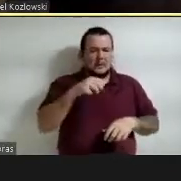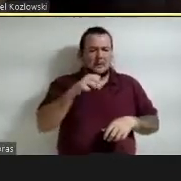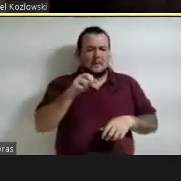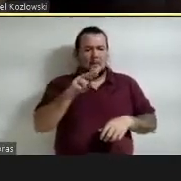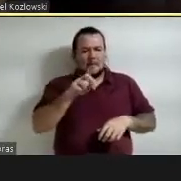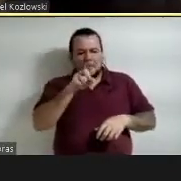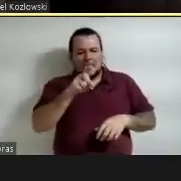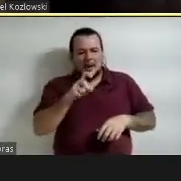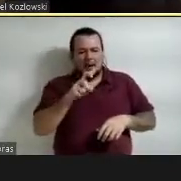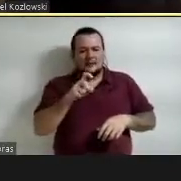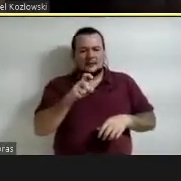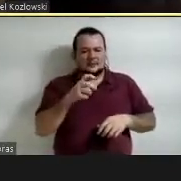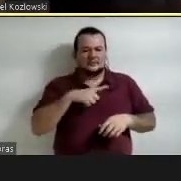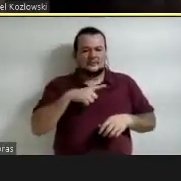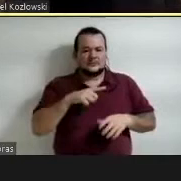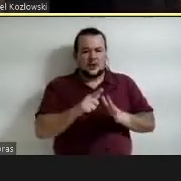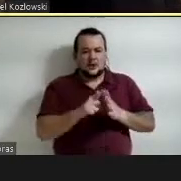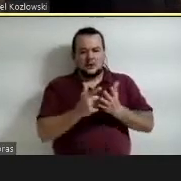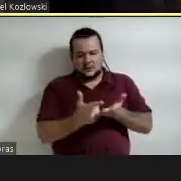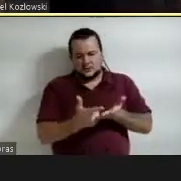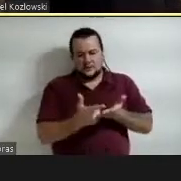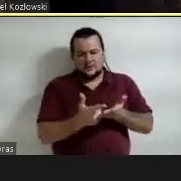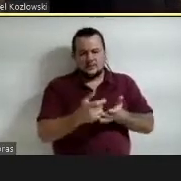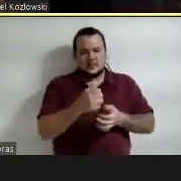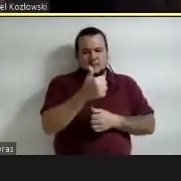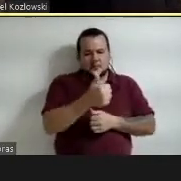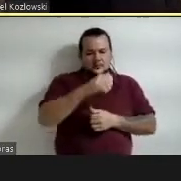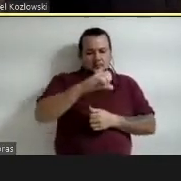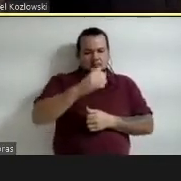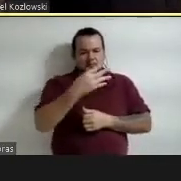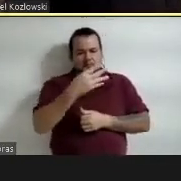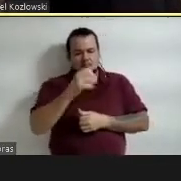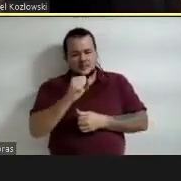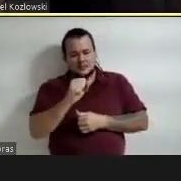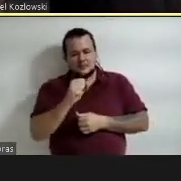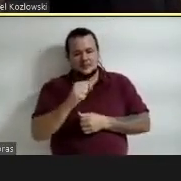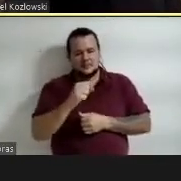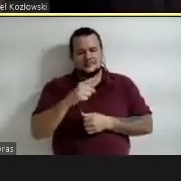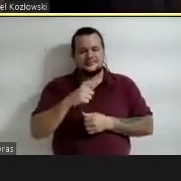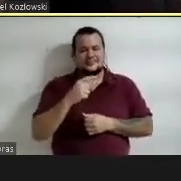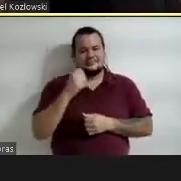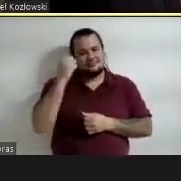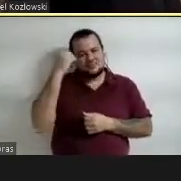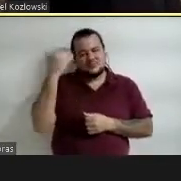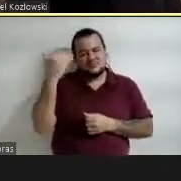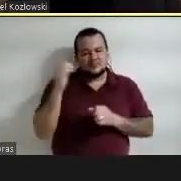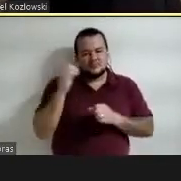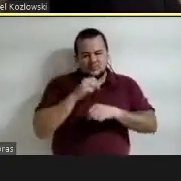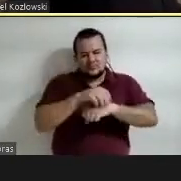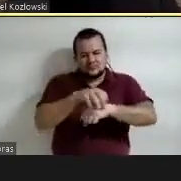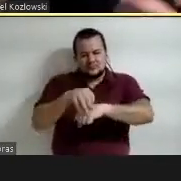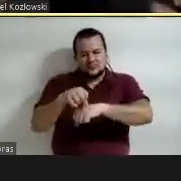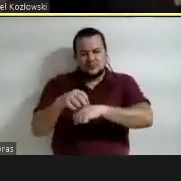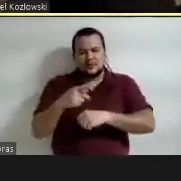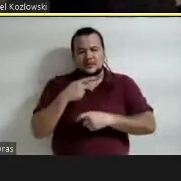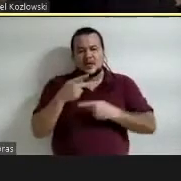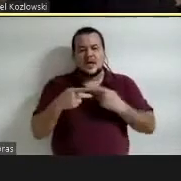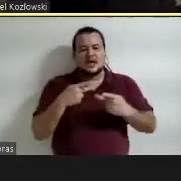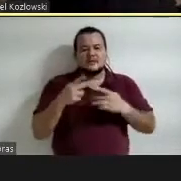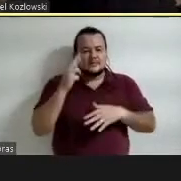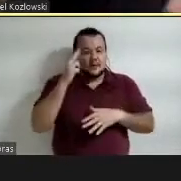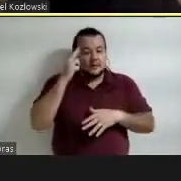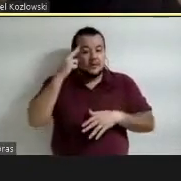Manifesto Comunista de 1948, é um dos mais conhecidos e difundidos, né? Um dos pontos que ele traz é essa reflexão